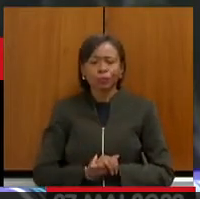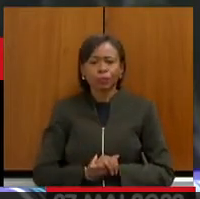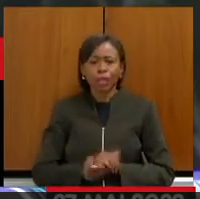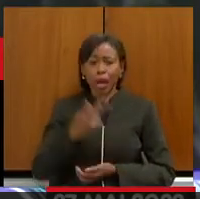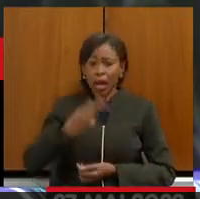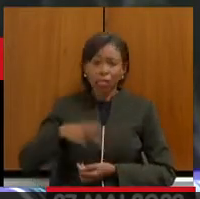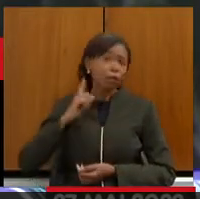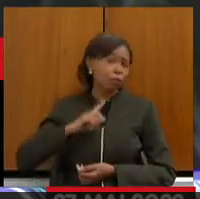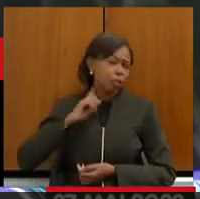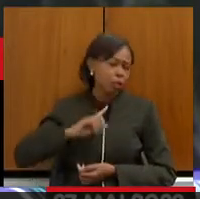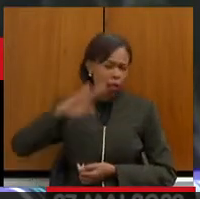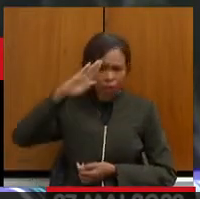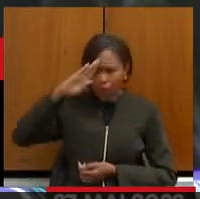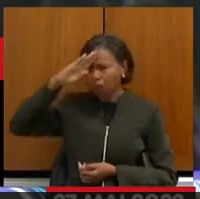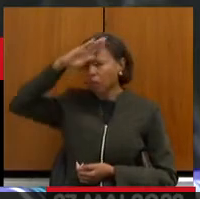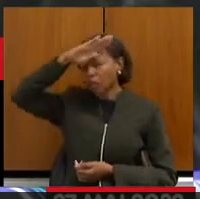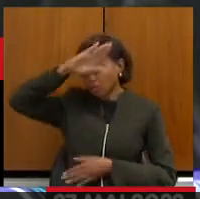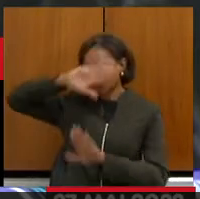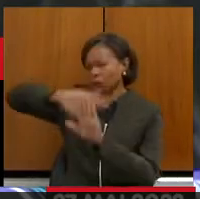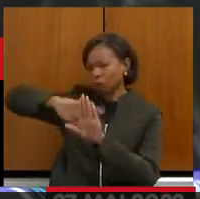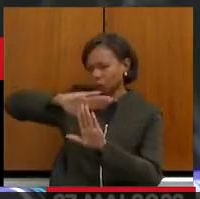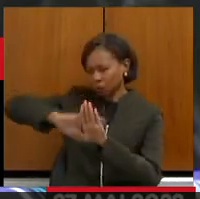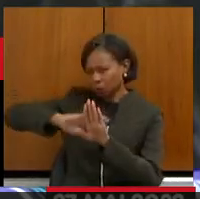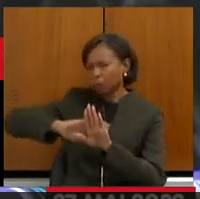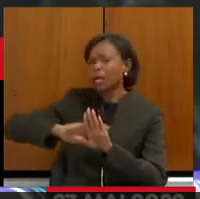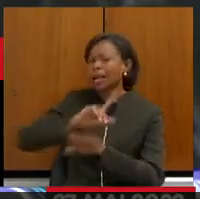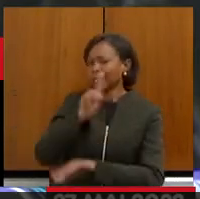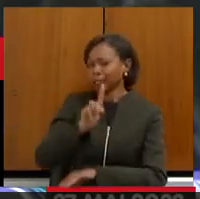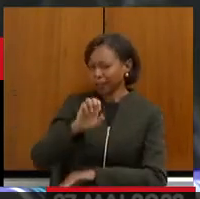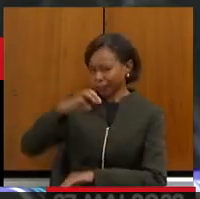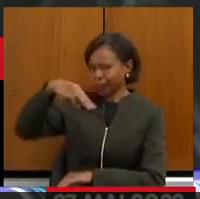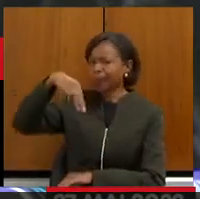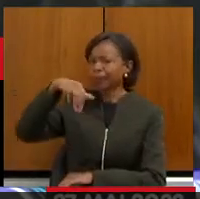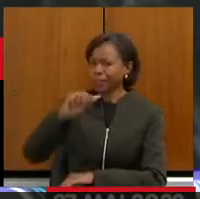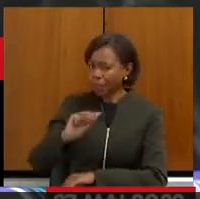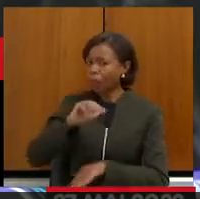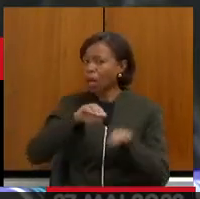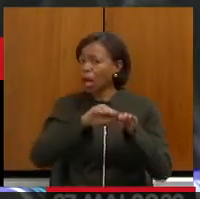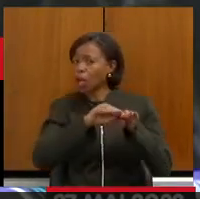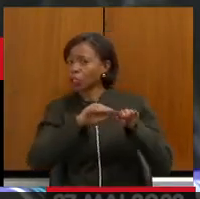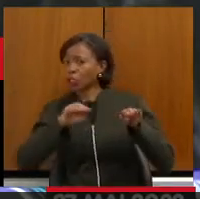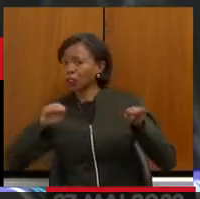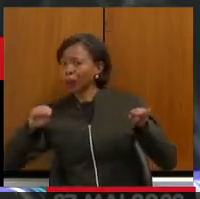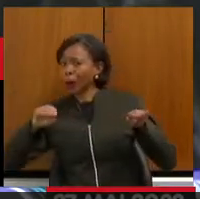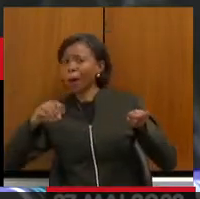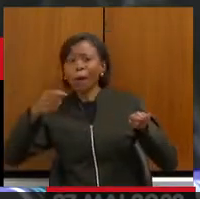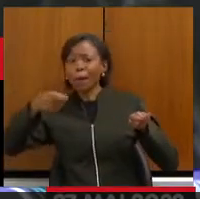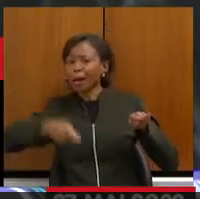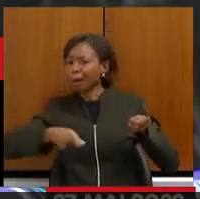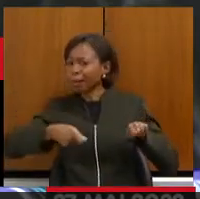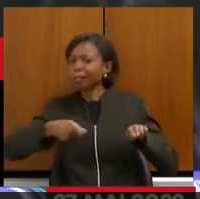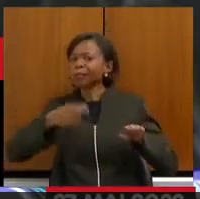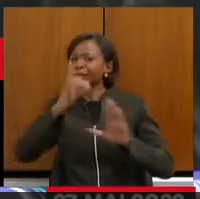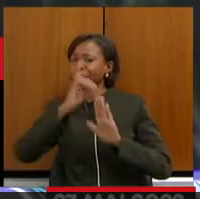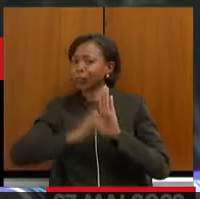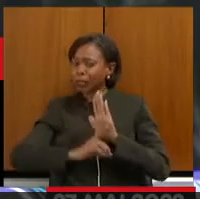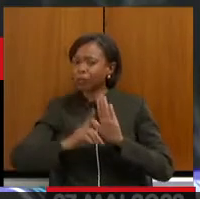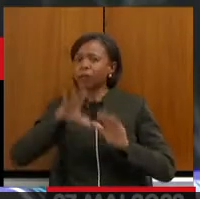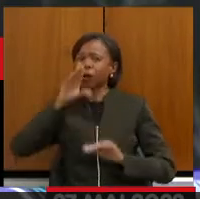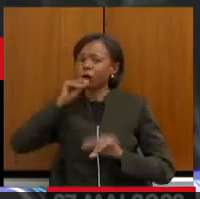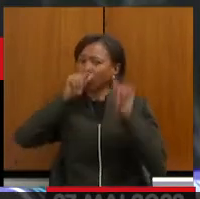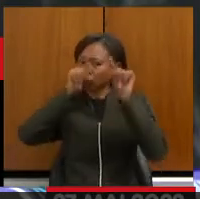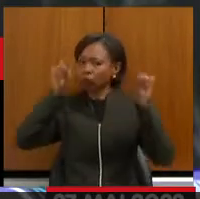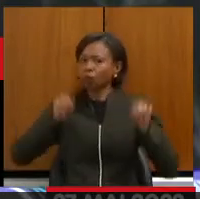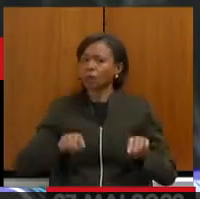bolsonarista tem costas quentes né vídeo governo Zema que recém Congelou o pagamento de direitos aos servidores em que em meio ao